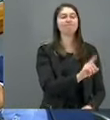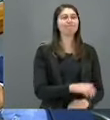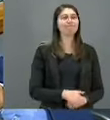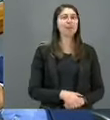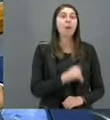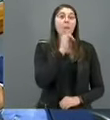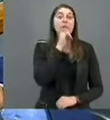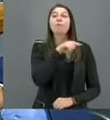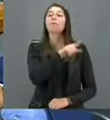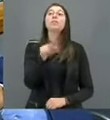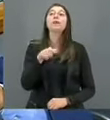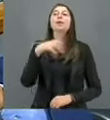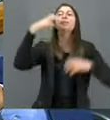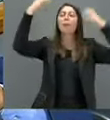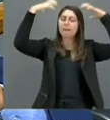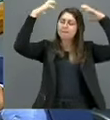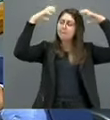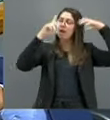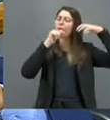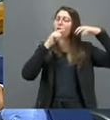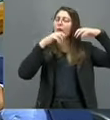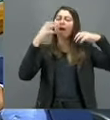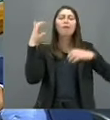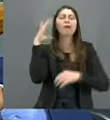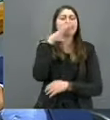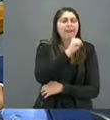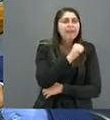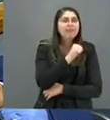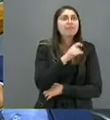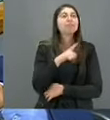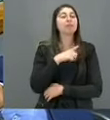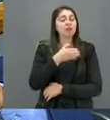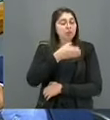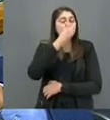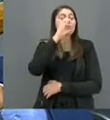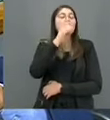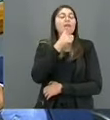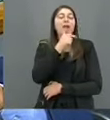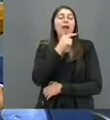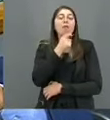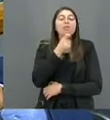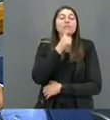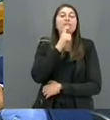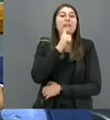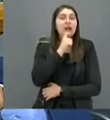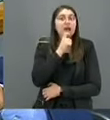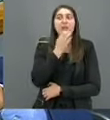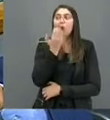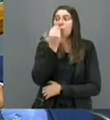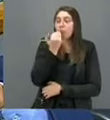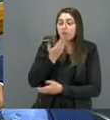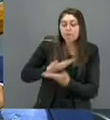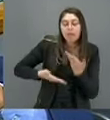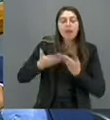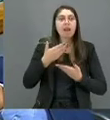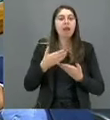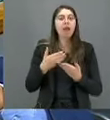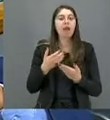banho de água quente, bebem água gelada, têm a oportunidade de pedir comida por iFood.